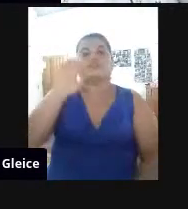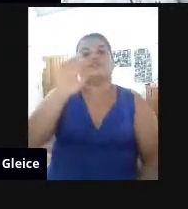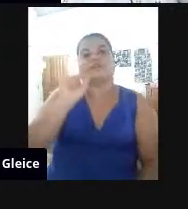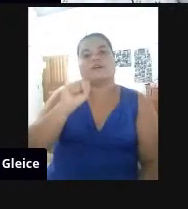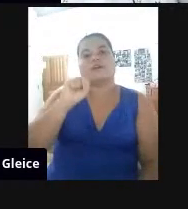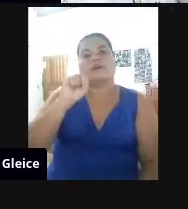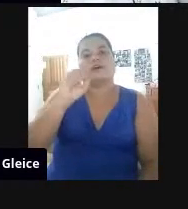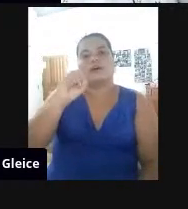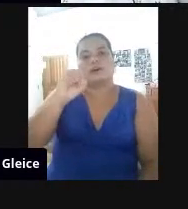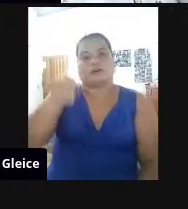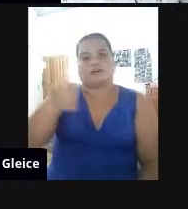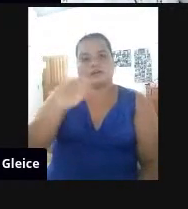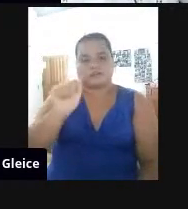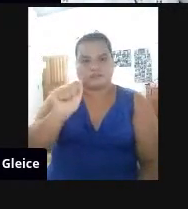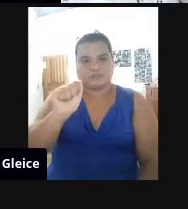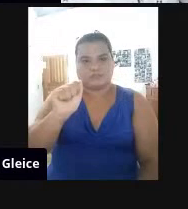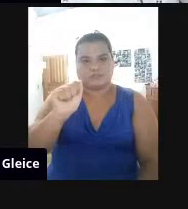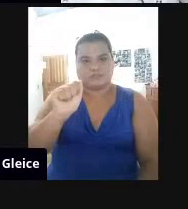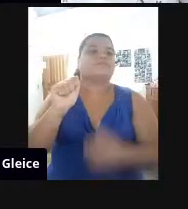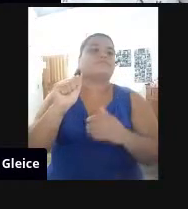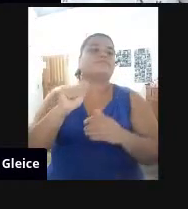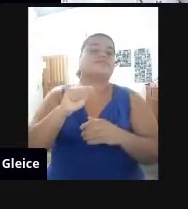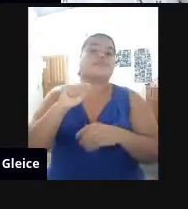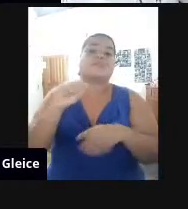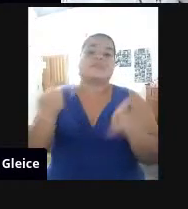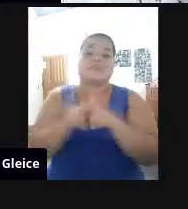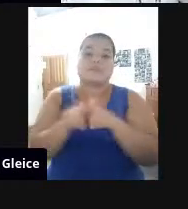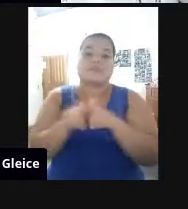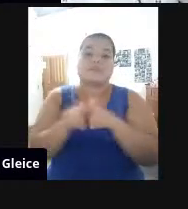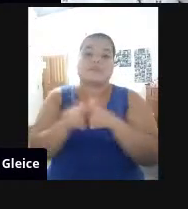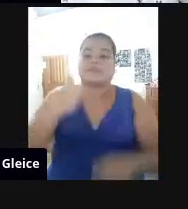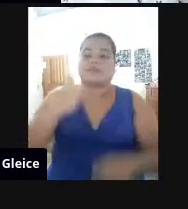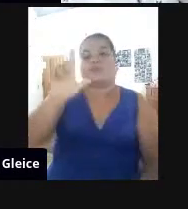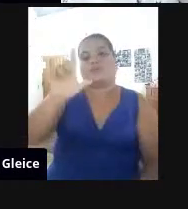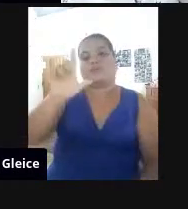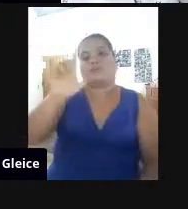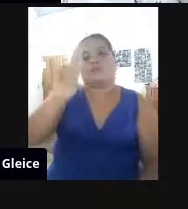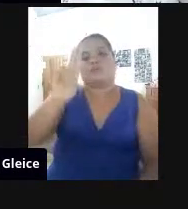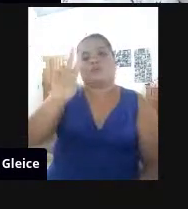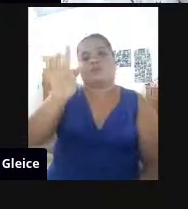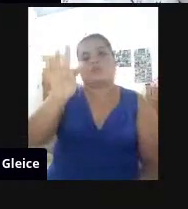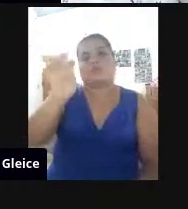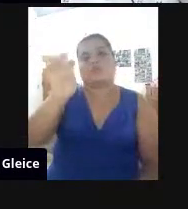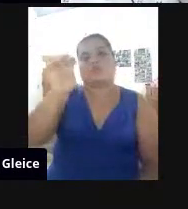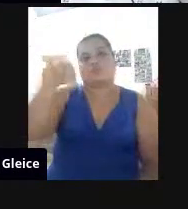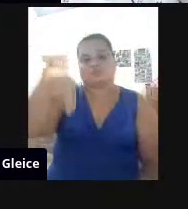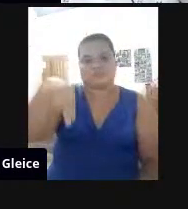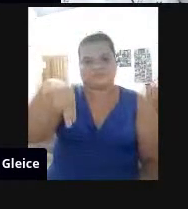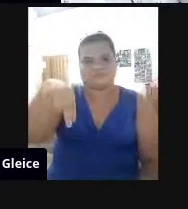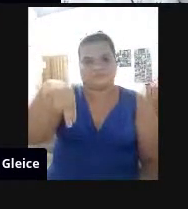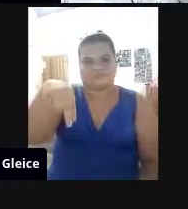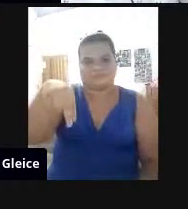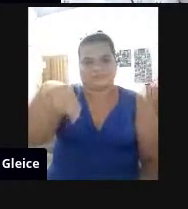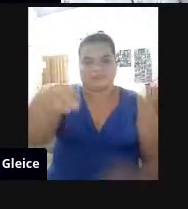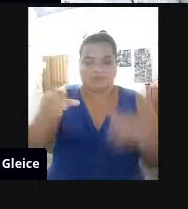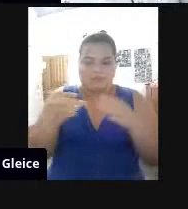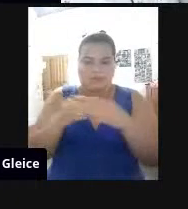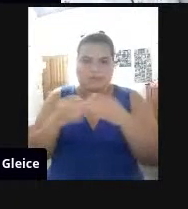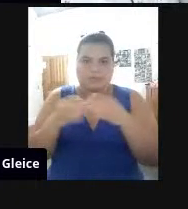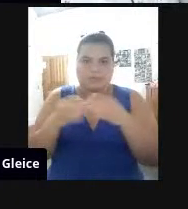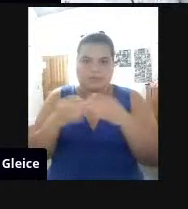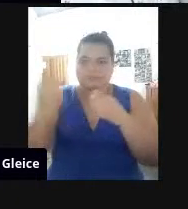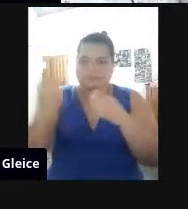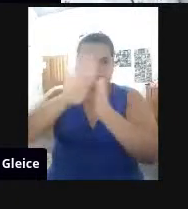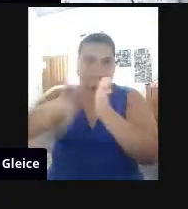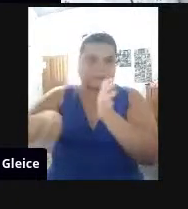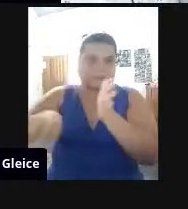o leite animal totalmente, e os derivados de leite, e também os traços. Então, é importante saber se